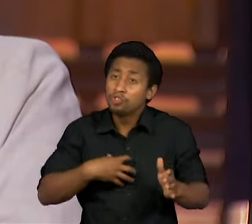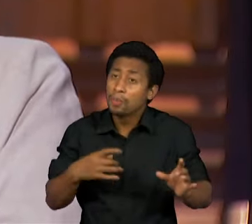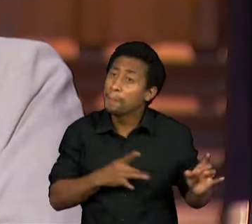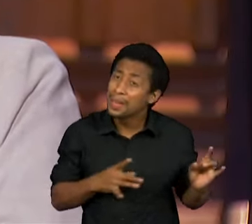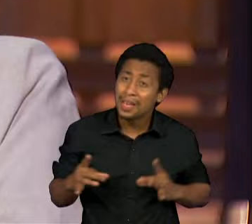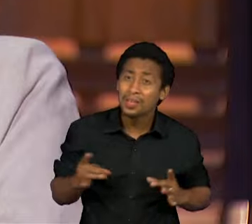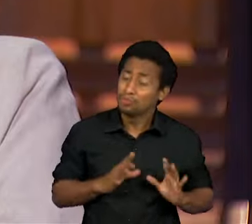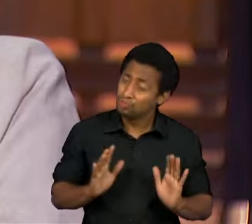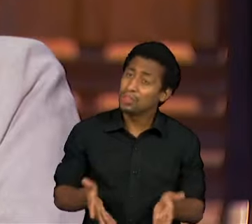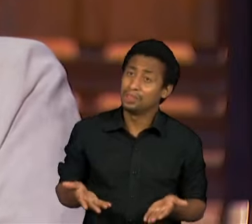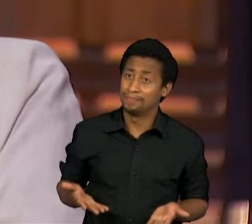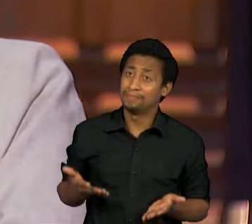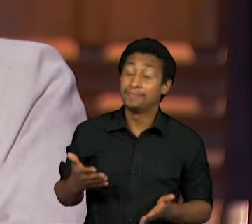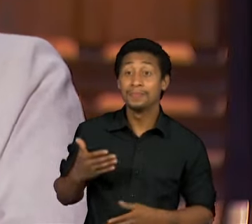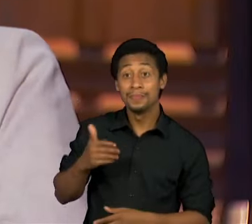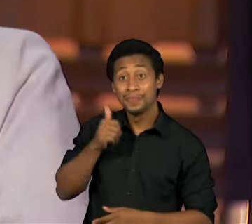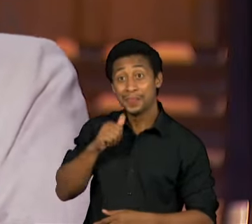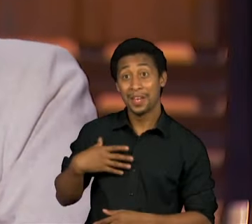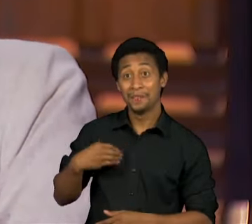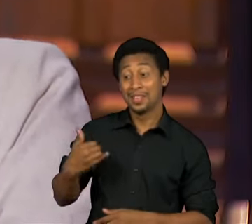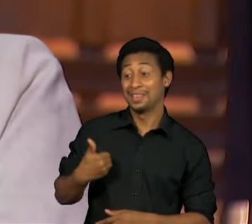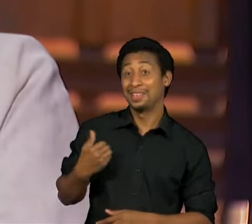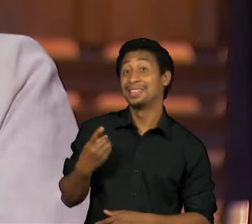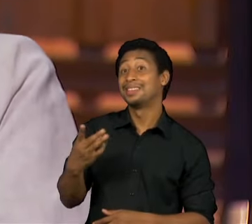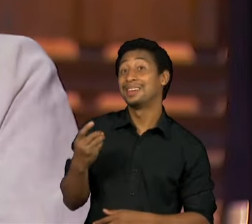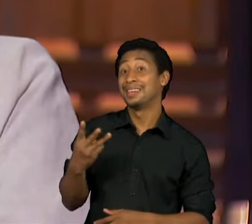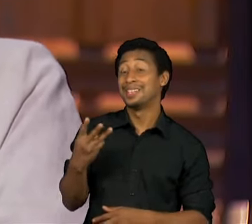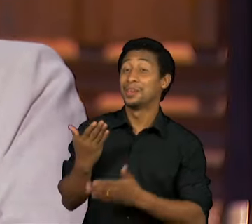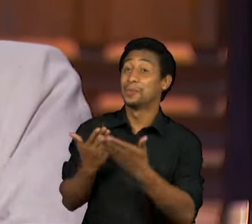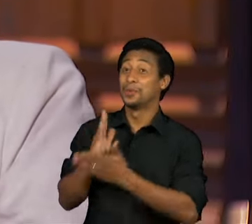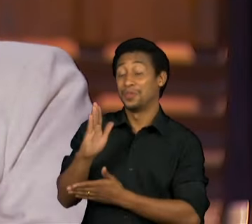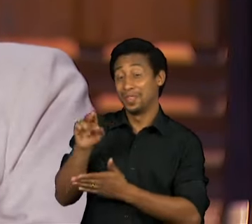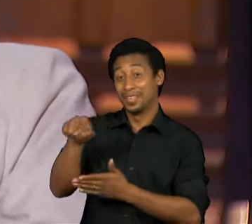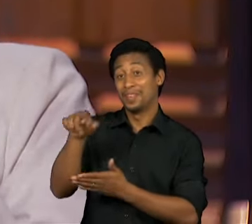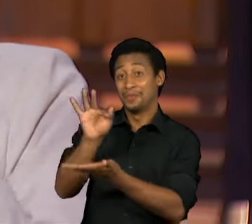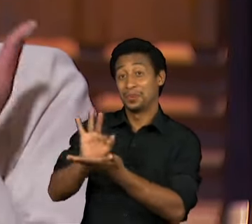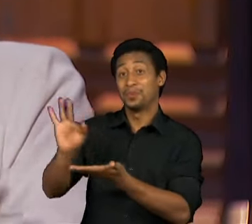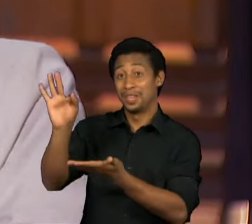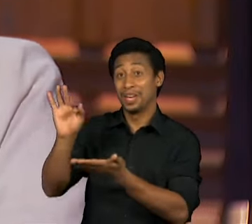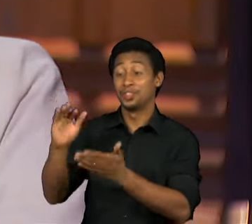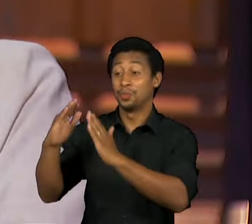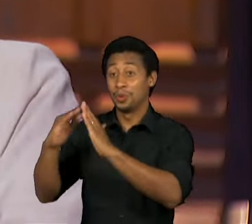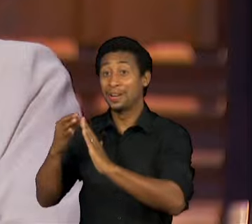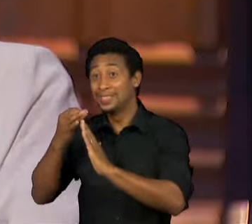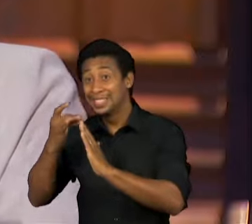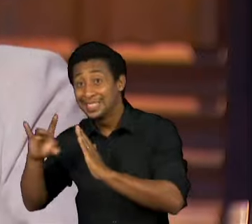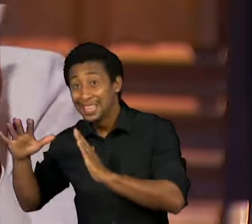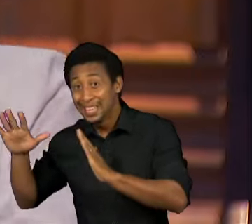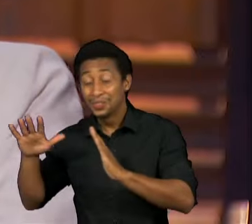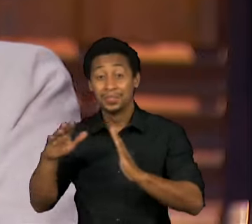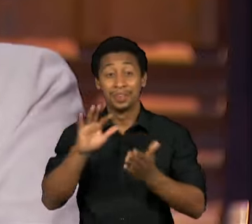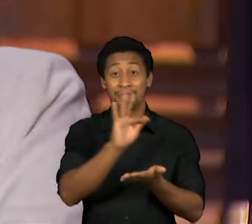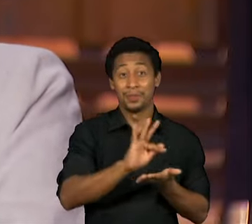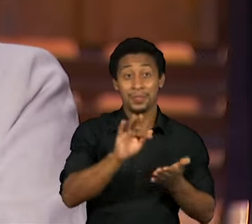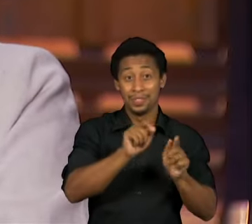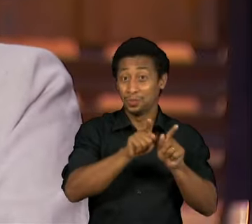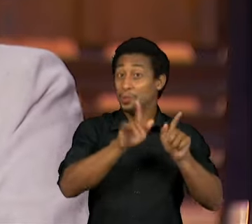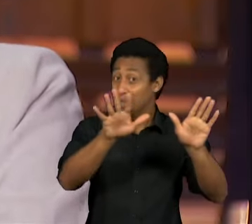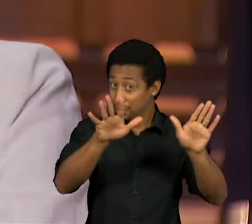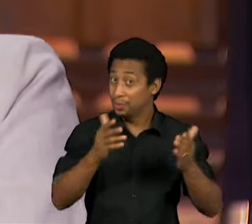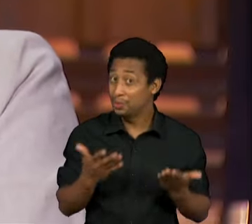3 anos de idade quando eu passei na faculdade eu morava em Santos faculdade era em Guarulhos pessoa muitas pessoas me deu é demonizar a minha